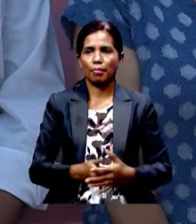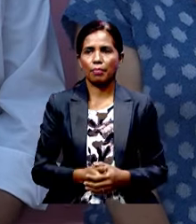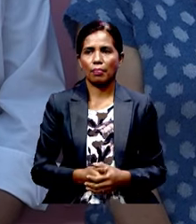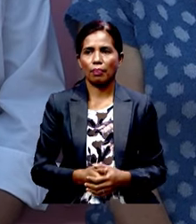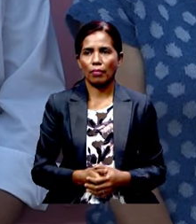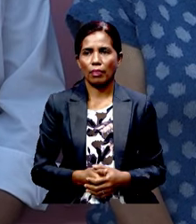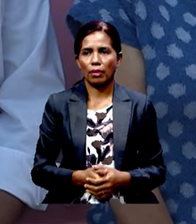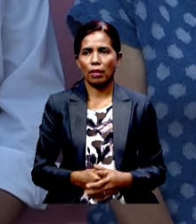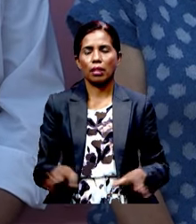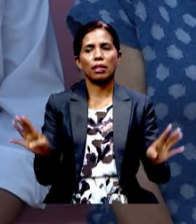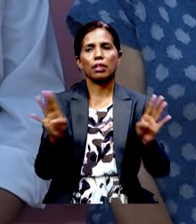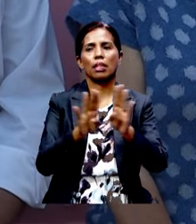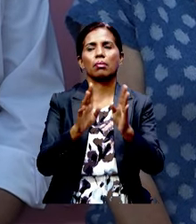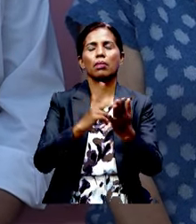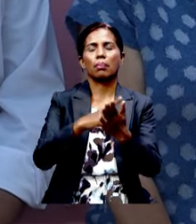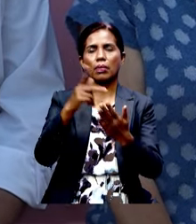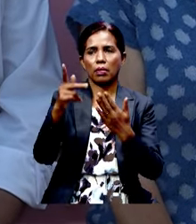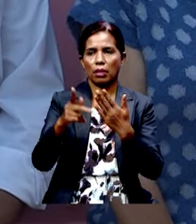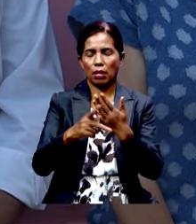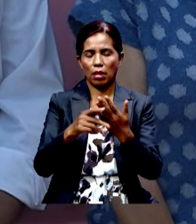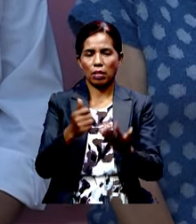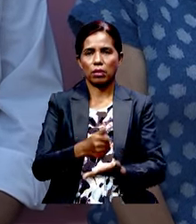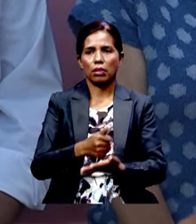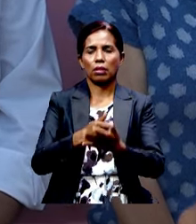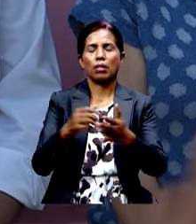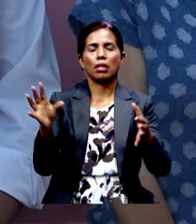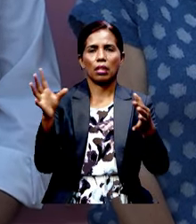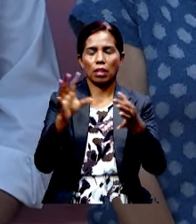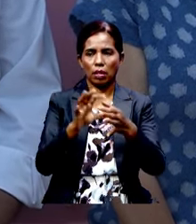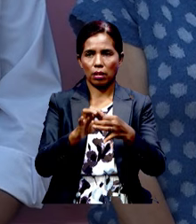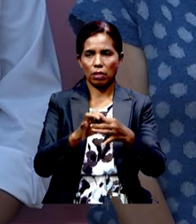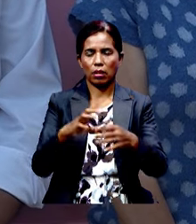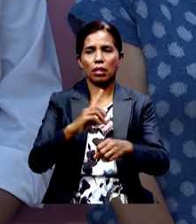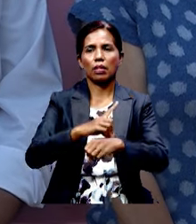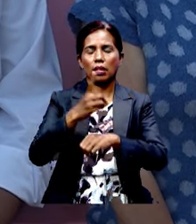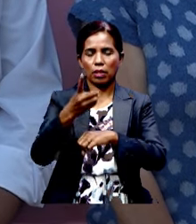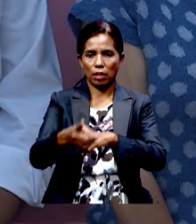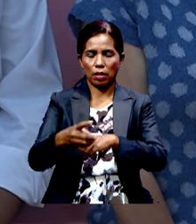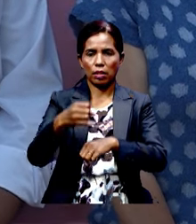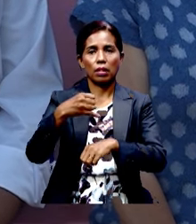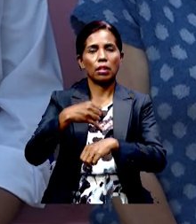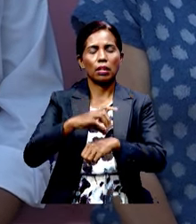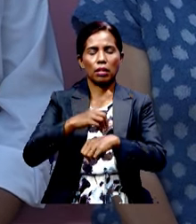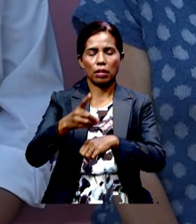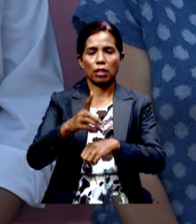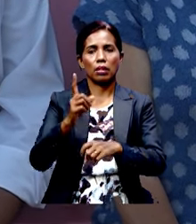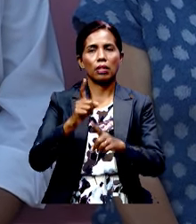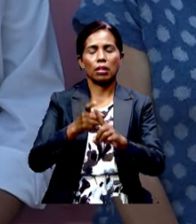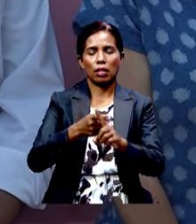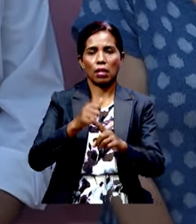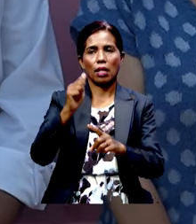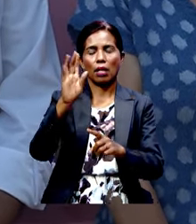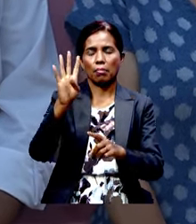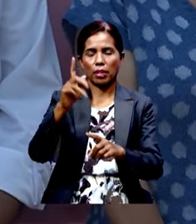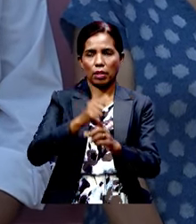idane taka programa azuda humanitaria nebemak ia ligasaun ho inundasaun abril 2021 i